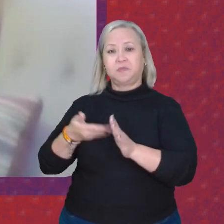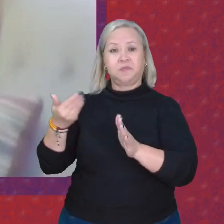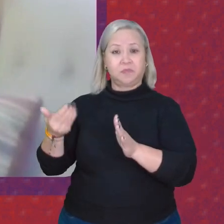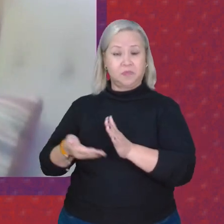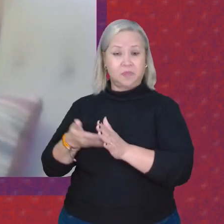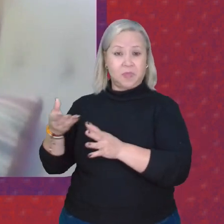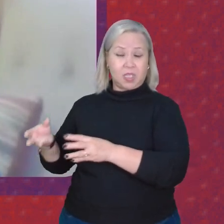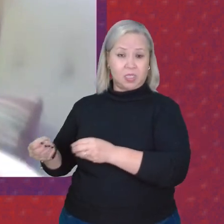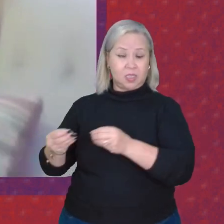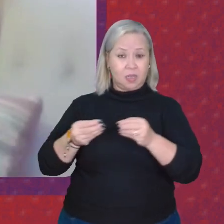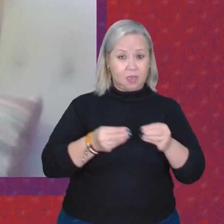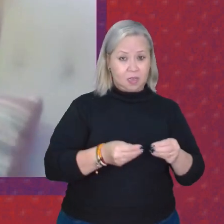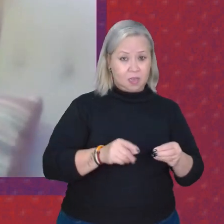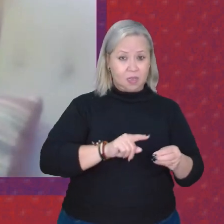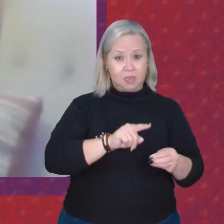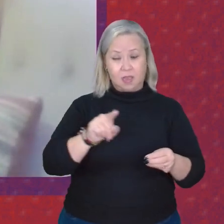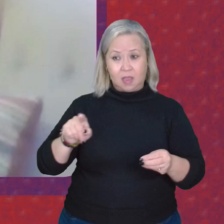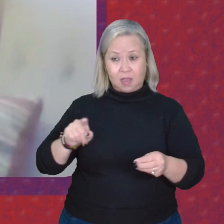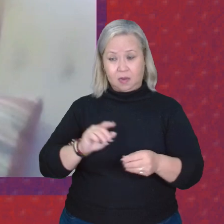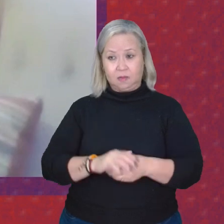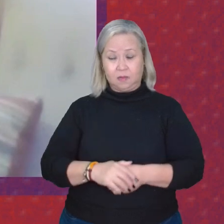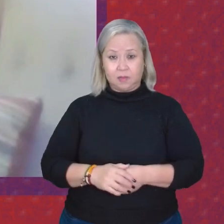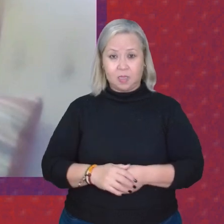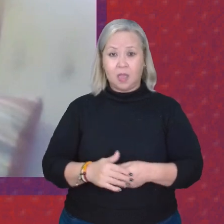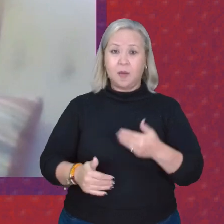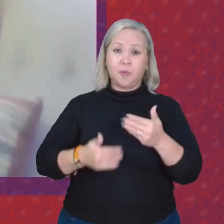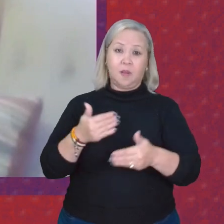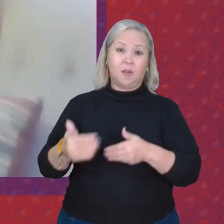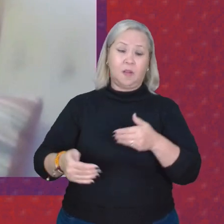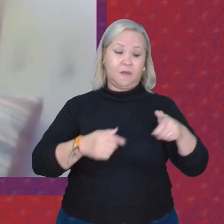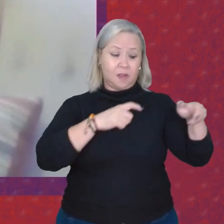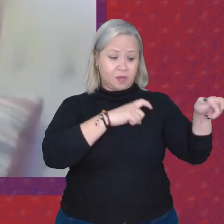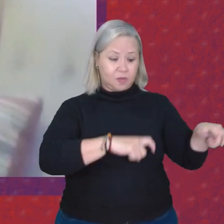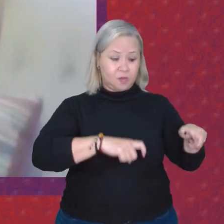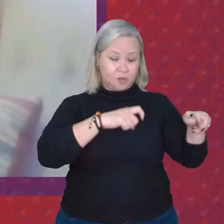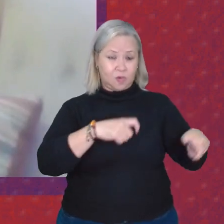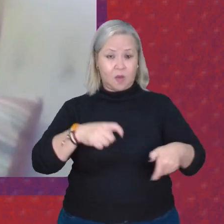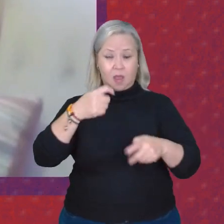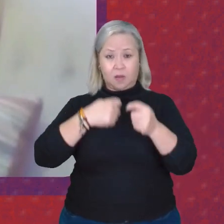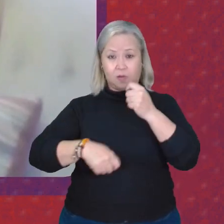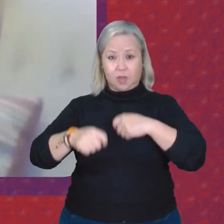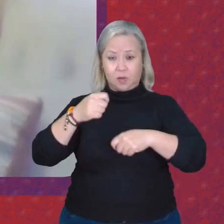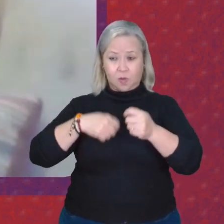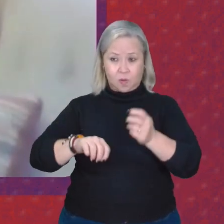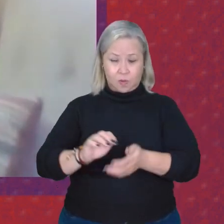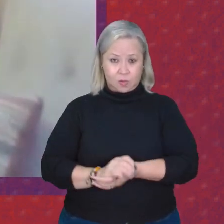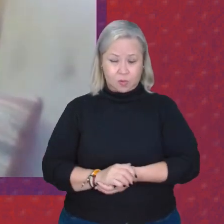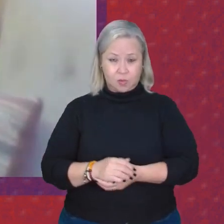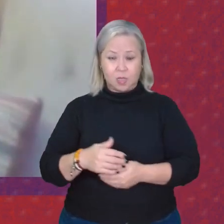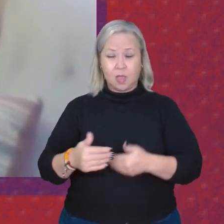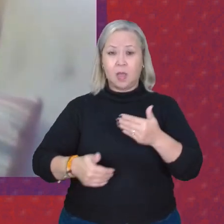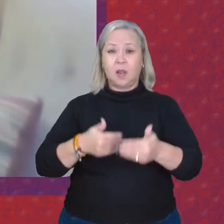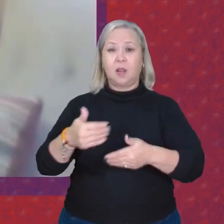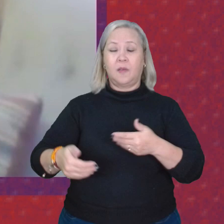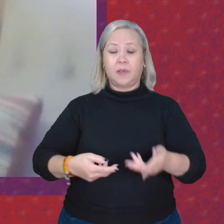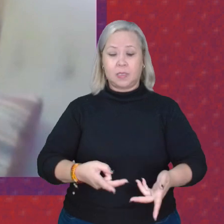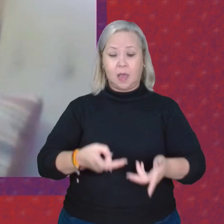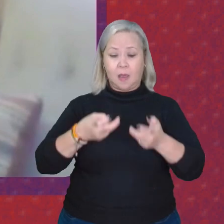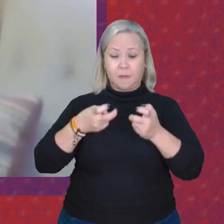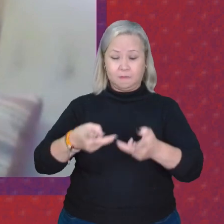delas pelo avanço do agronegócio, pelo avanço da